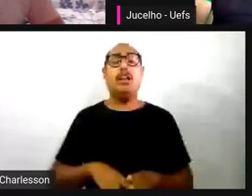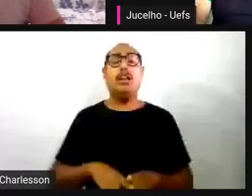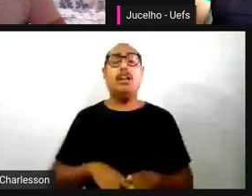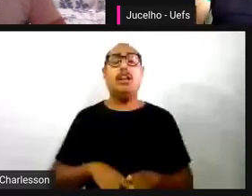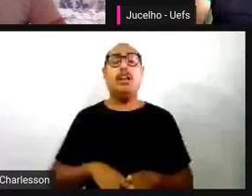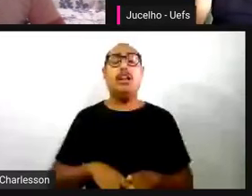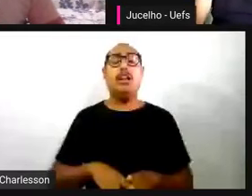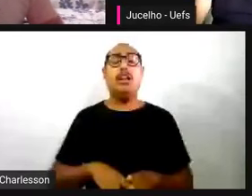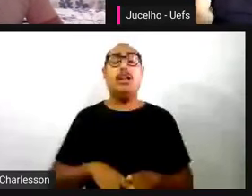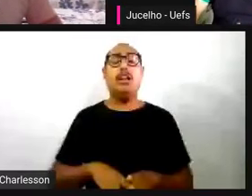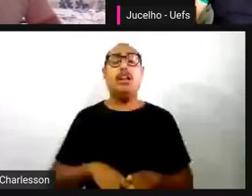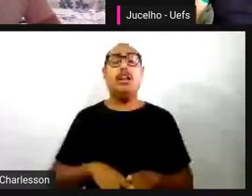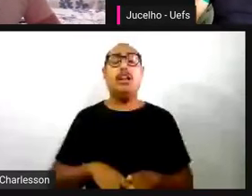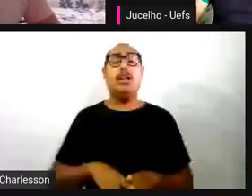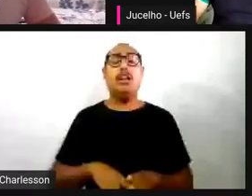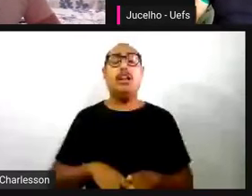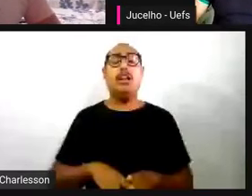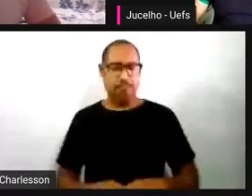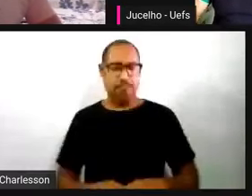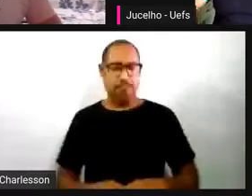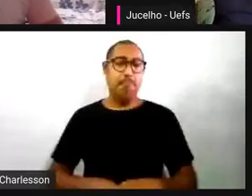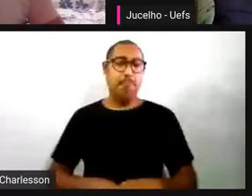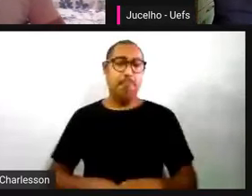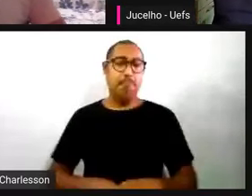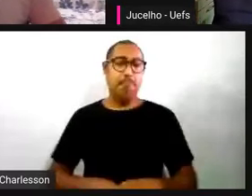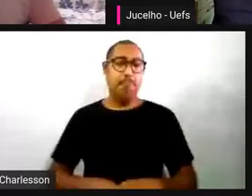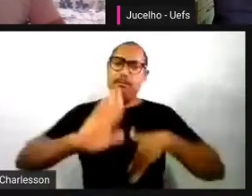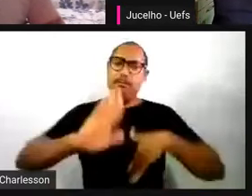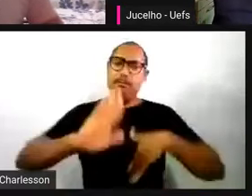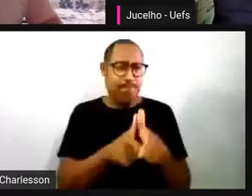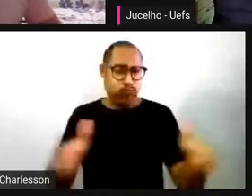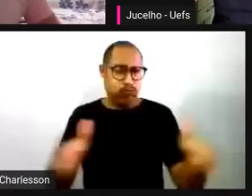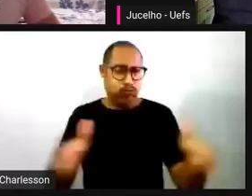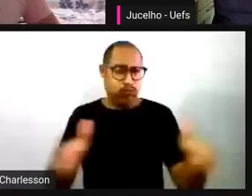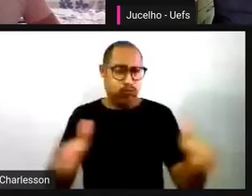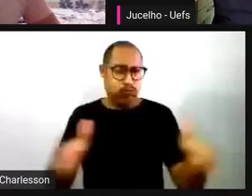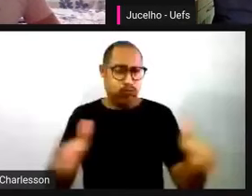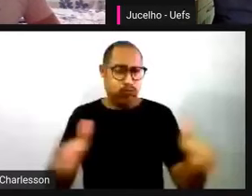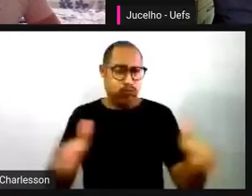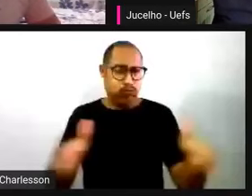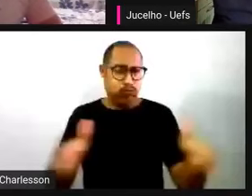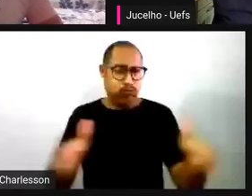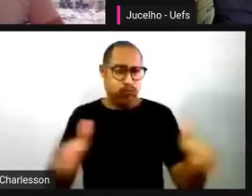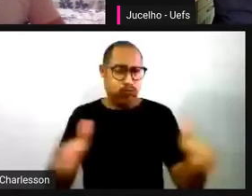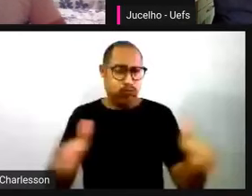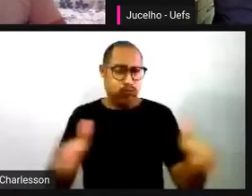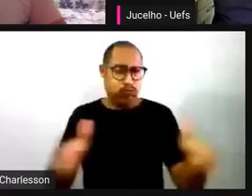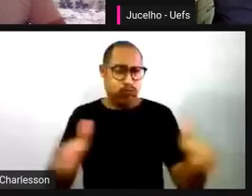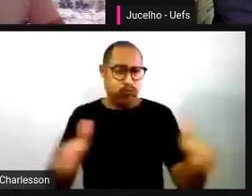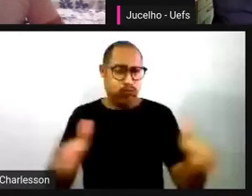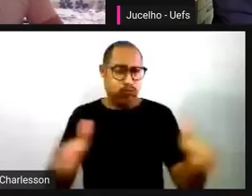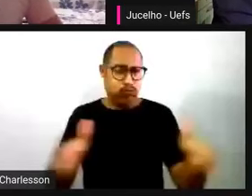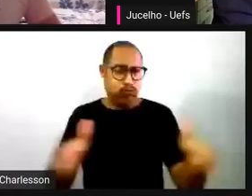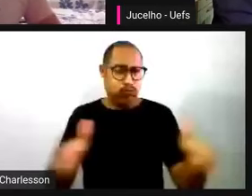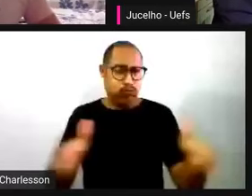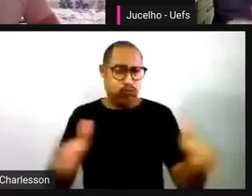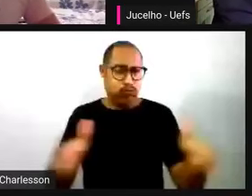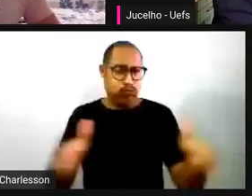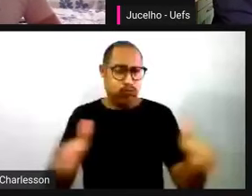que essa é a tônica em relação aos ciganos, de um modo geral. Esse preconceito. Primeiro,